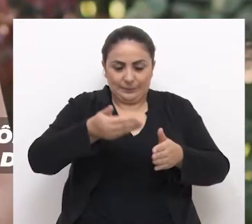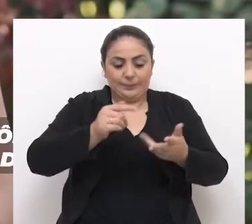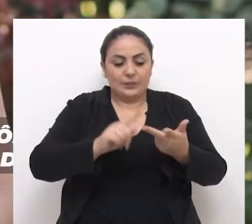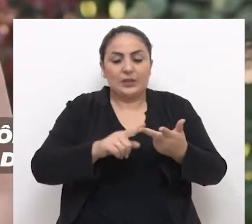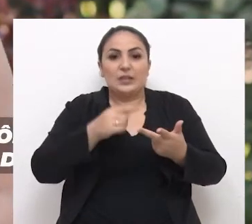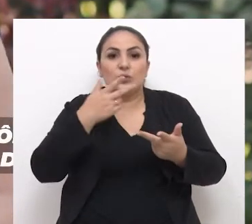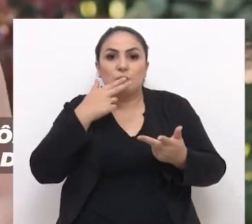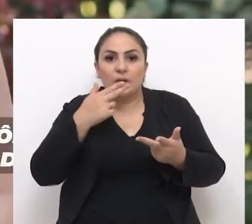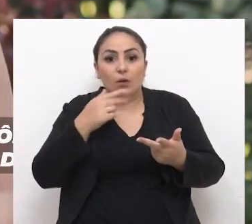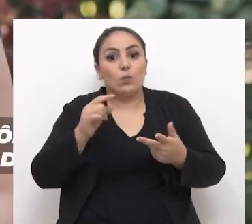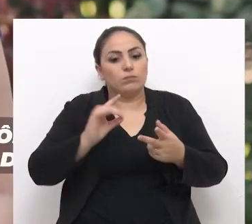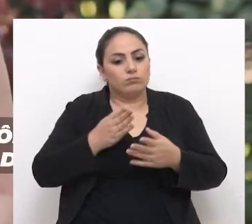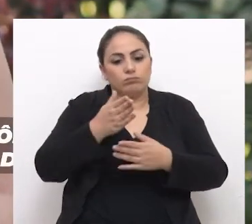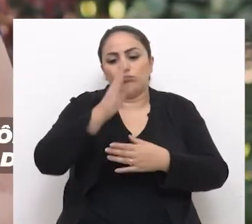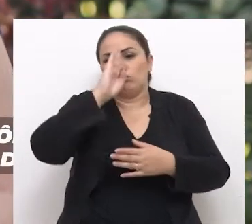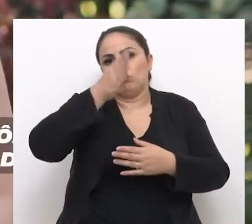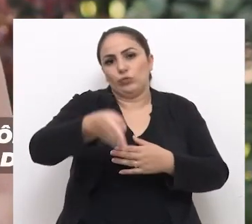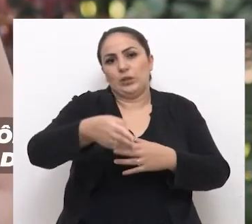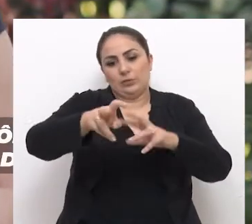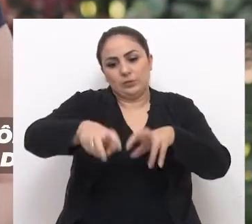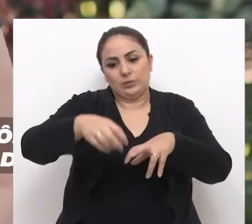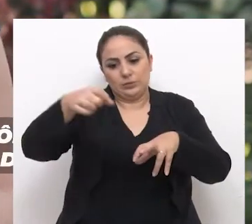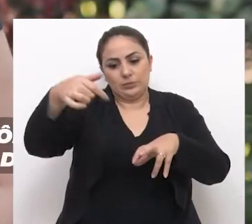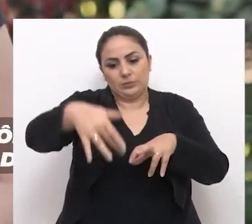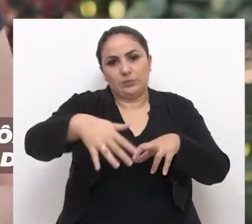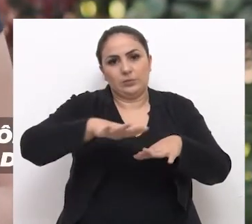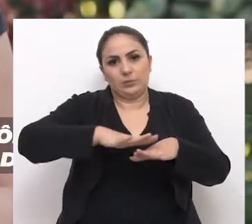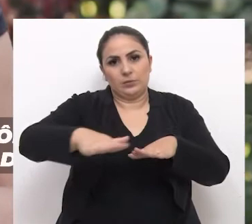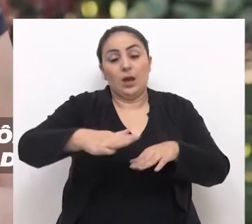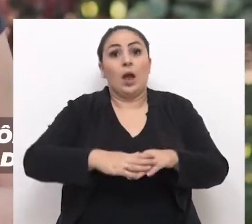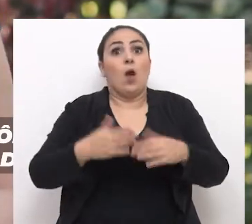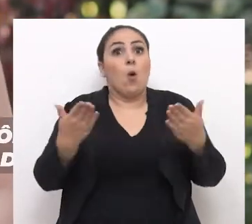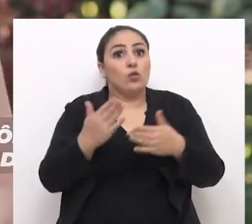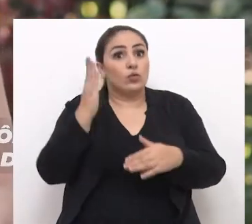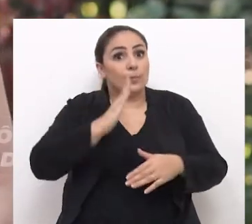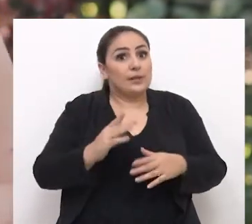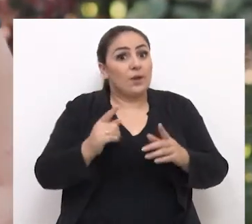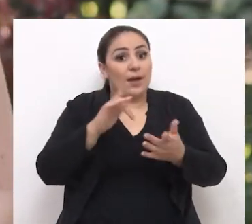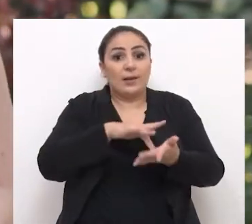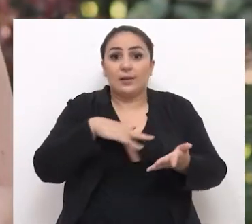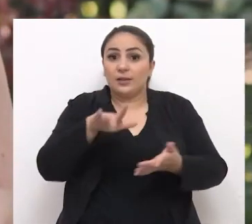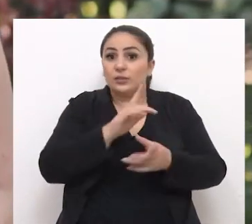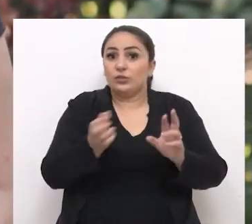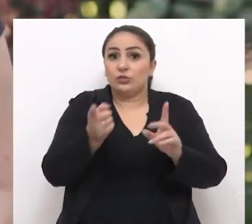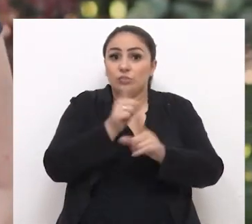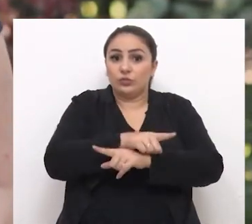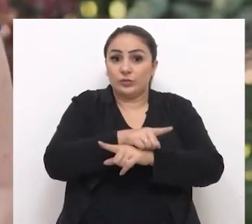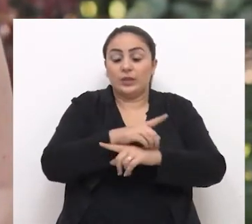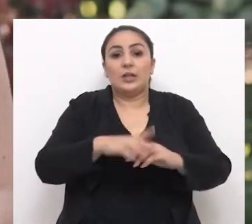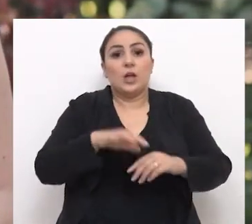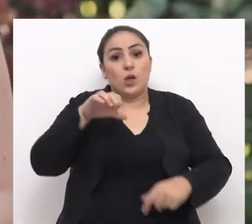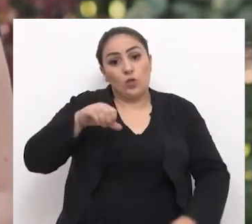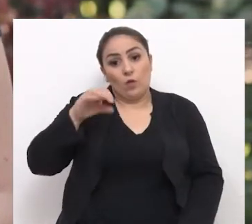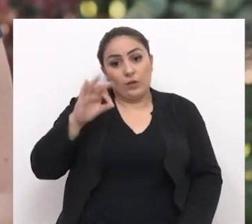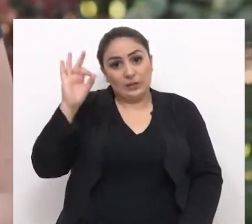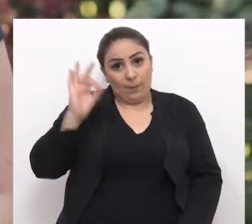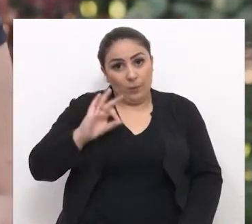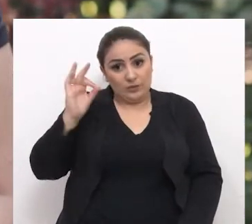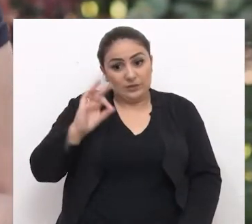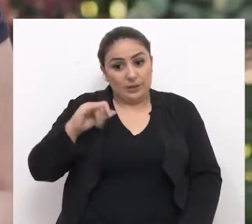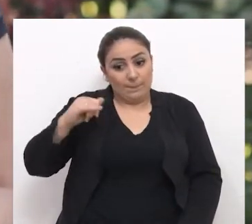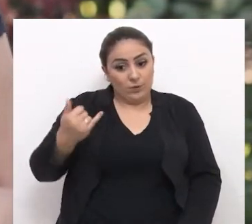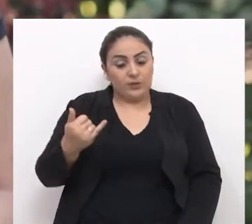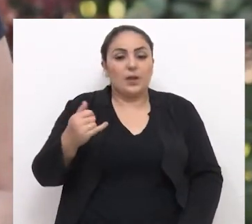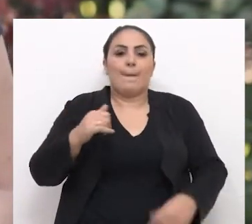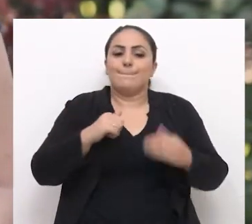cigarro, só esses que deveriam ir para aterro sanitário. Hoje no Brasil a gente vive uma realidade inversa. Em vez desses 90%